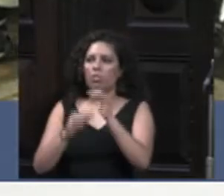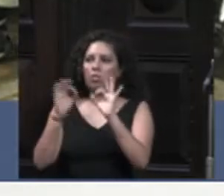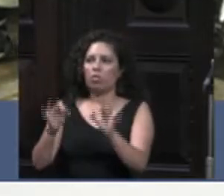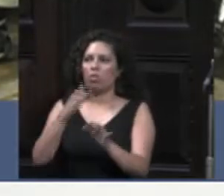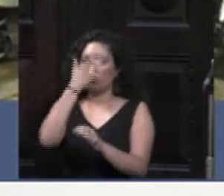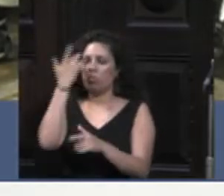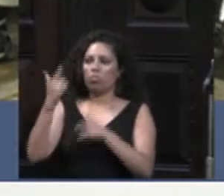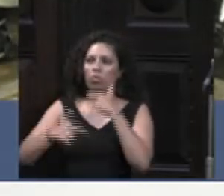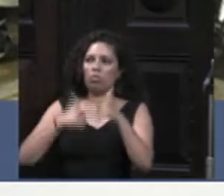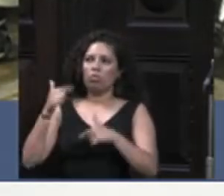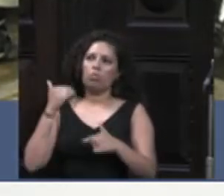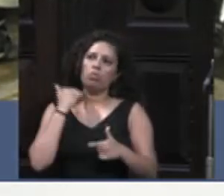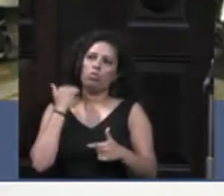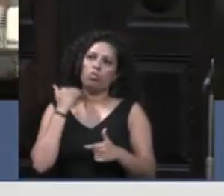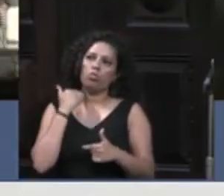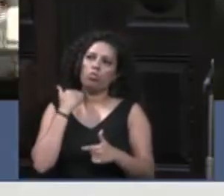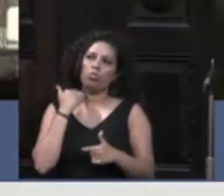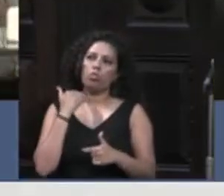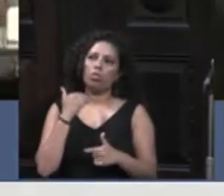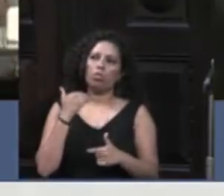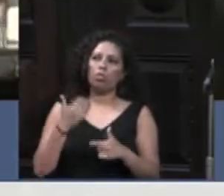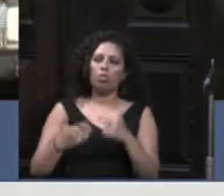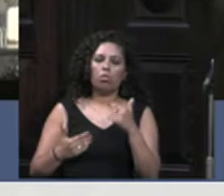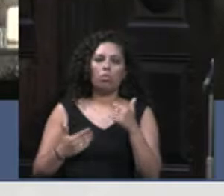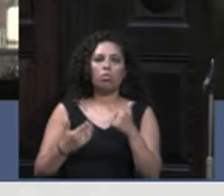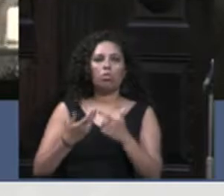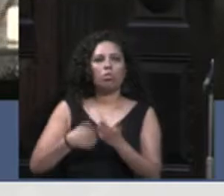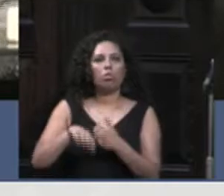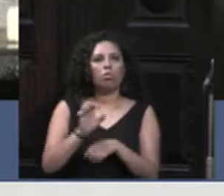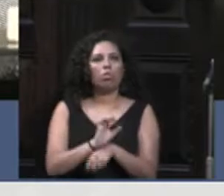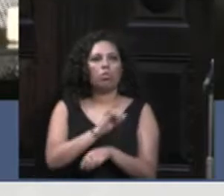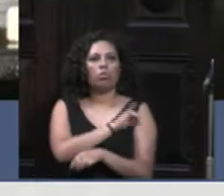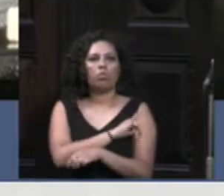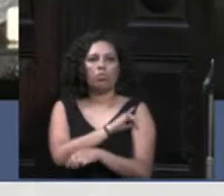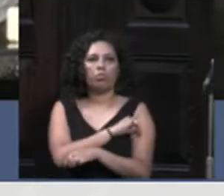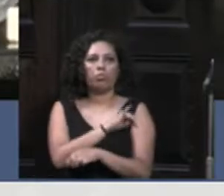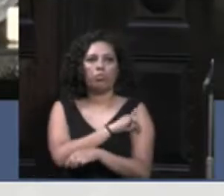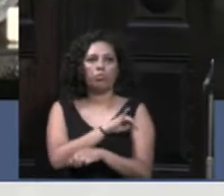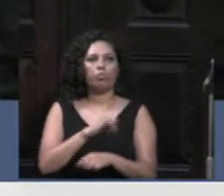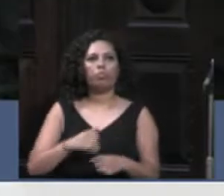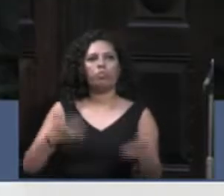e bancários no Rio de Janeiro. Parabéns, pessoal. Presidente, para declarar. Deputado Carlos Mim.